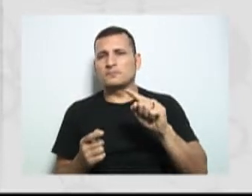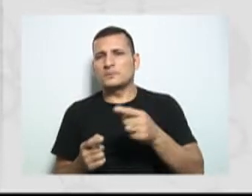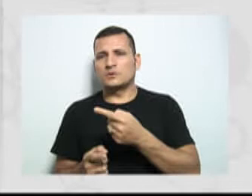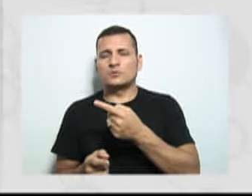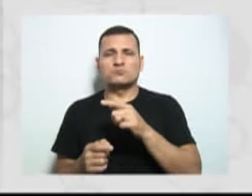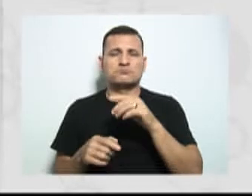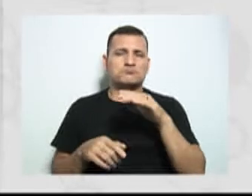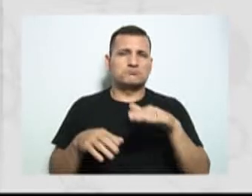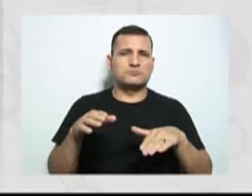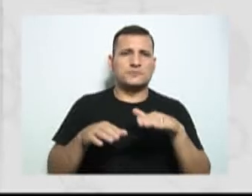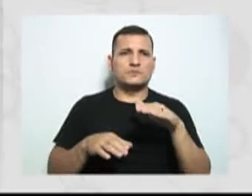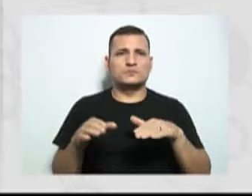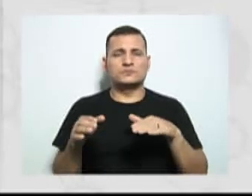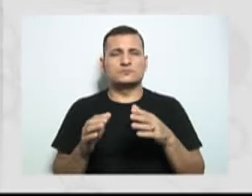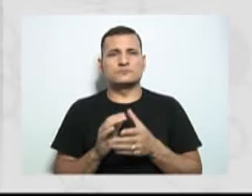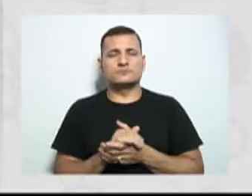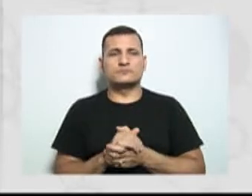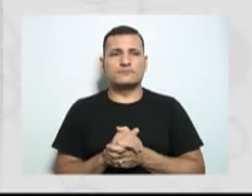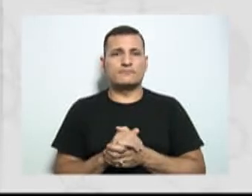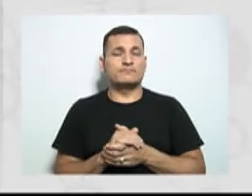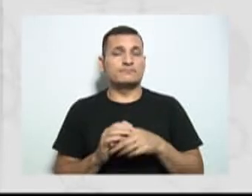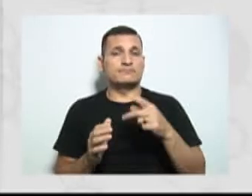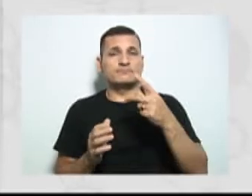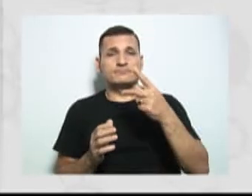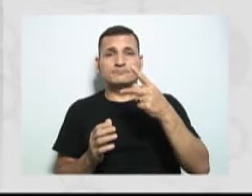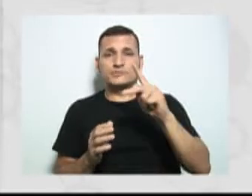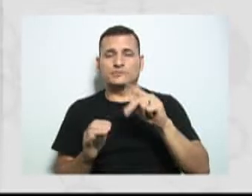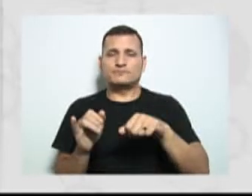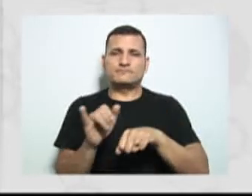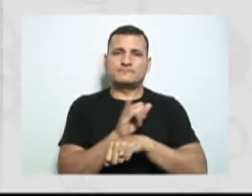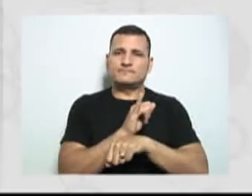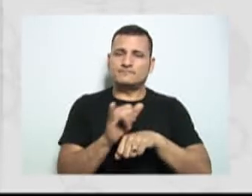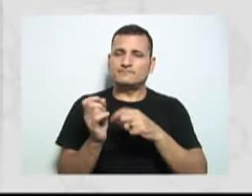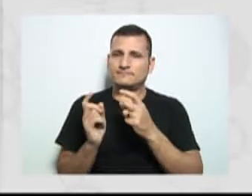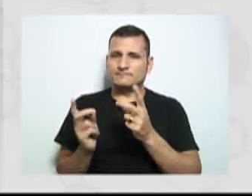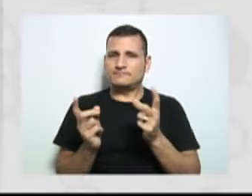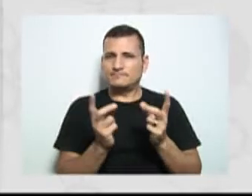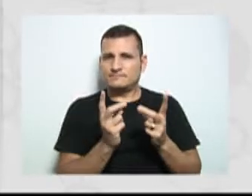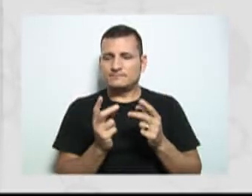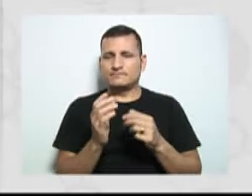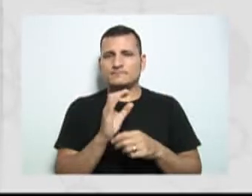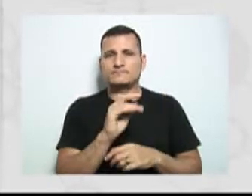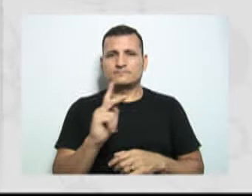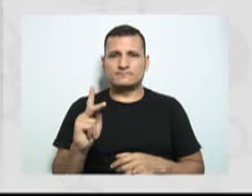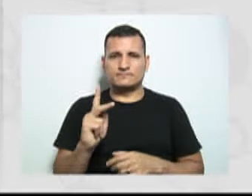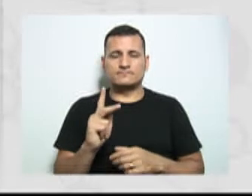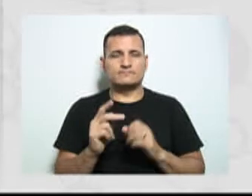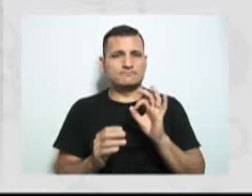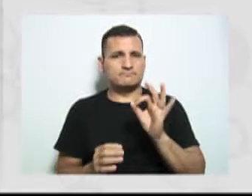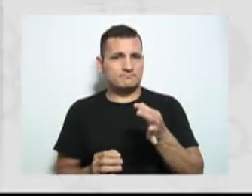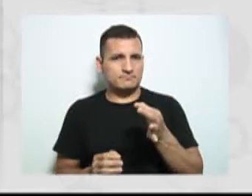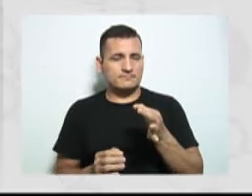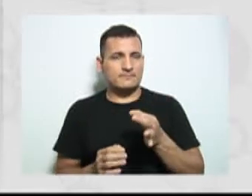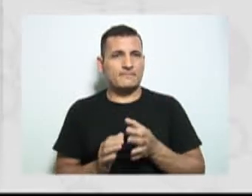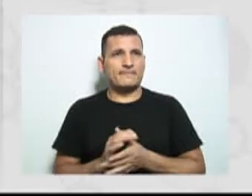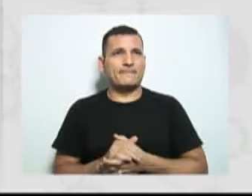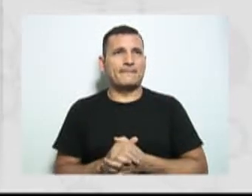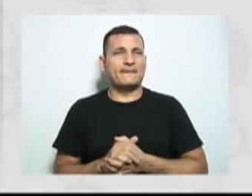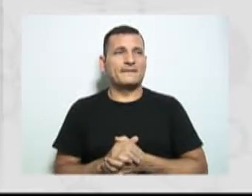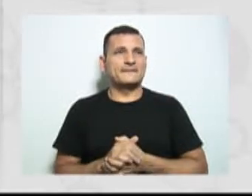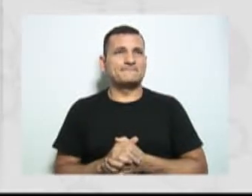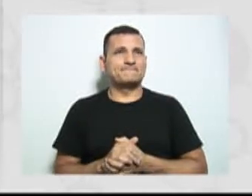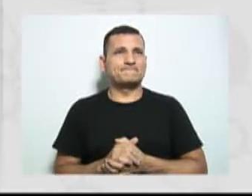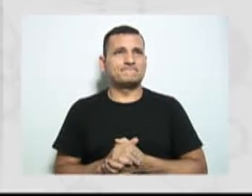1.600, vai depender muito da sua estratégia de vendas da sua cooperativa, correto? Continuando lá com a